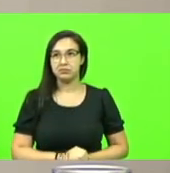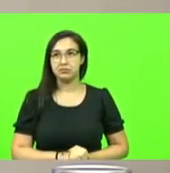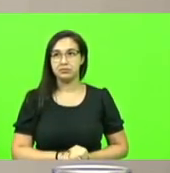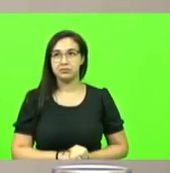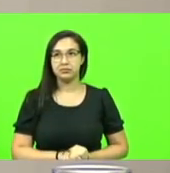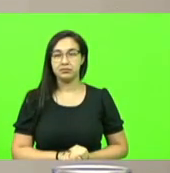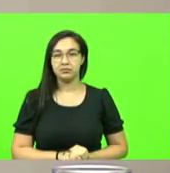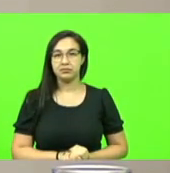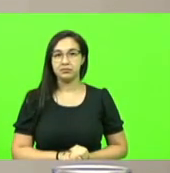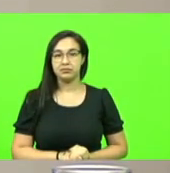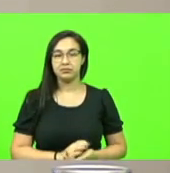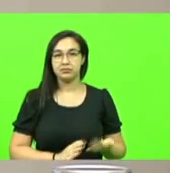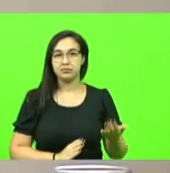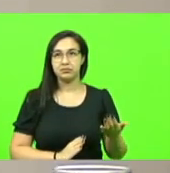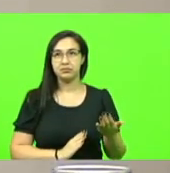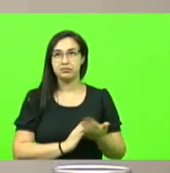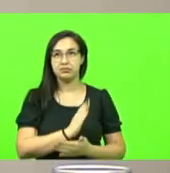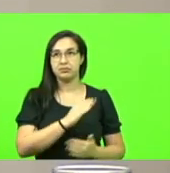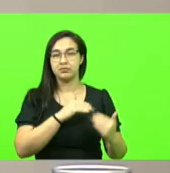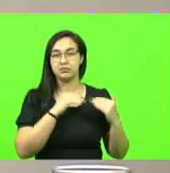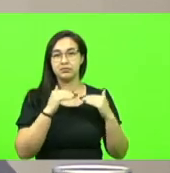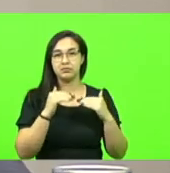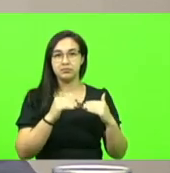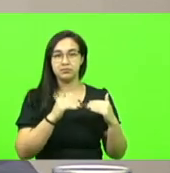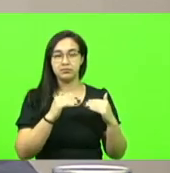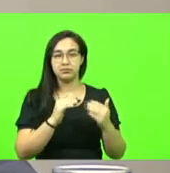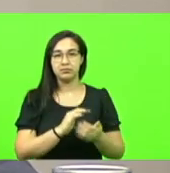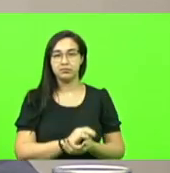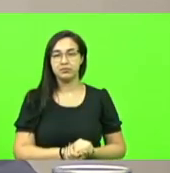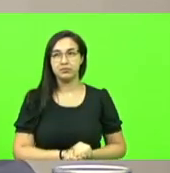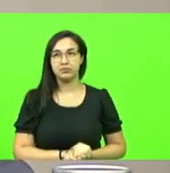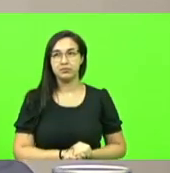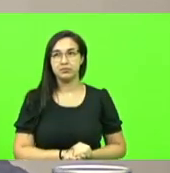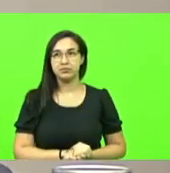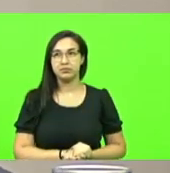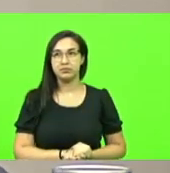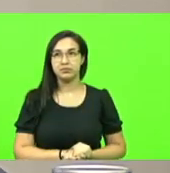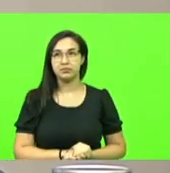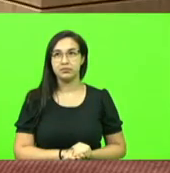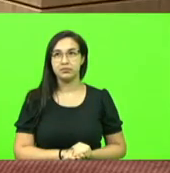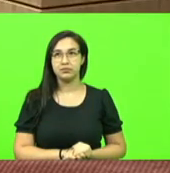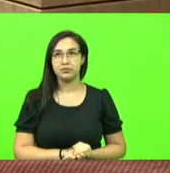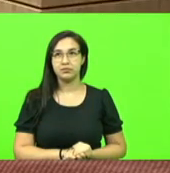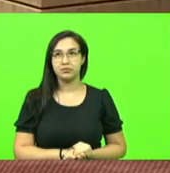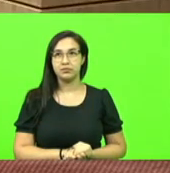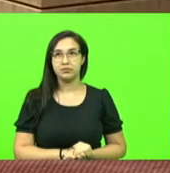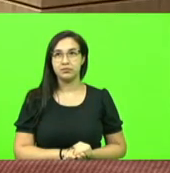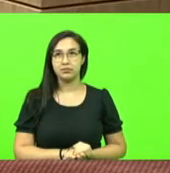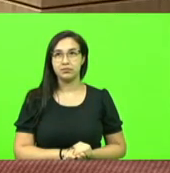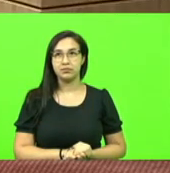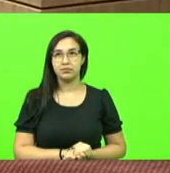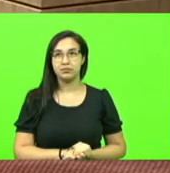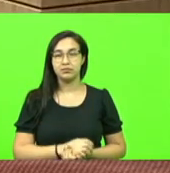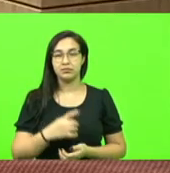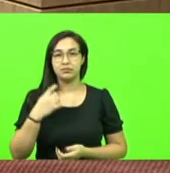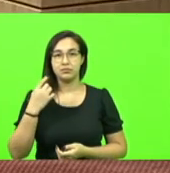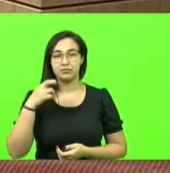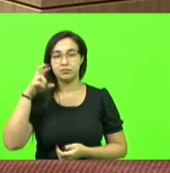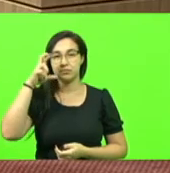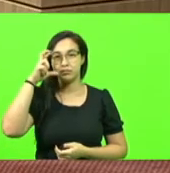permaneçam como se encontram. Aprovado por unanimidade. Pela ordem, senhor presidente. Pela ordem, senhor presidente. Pela ordem, deputado Ricardo. Só gostaria de